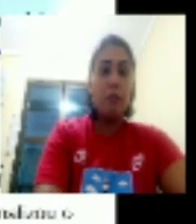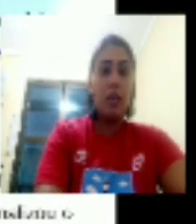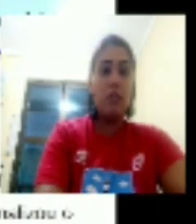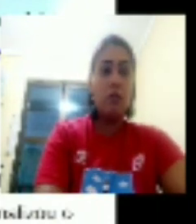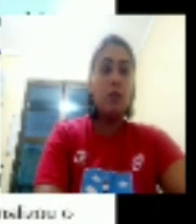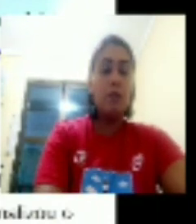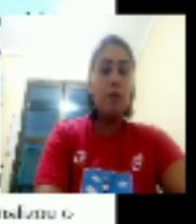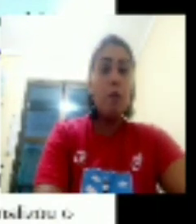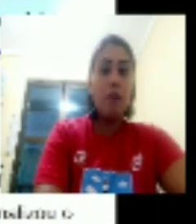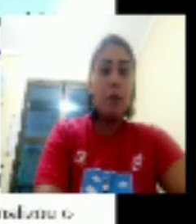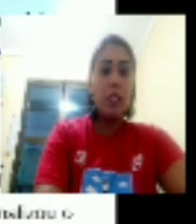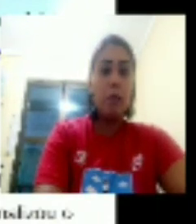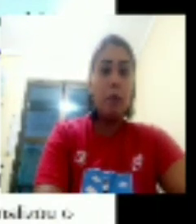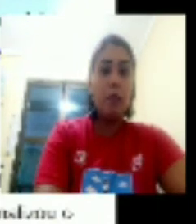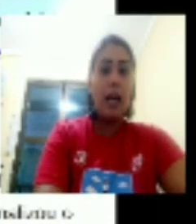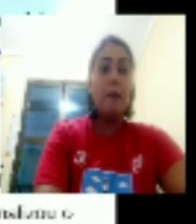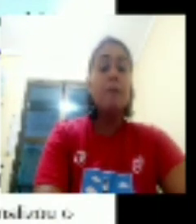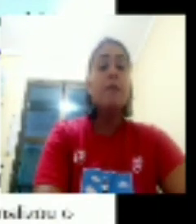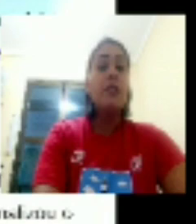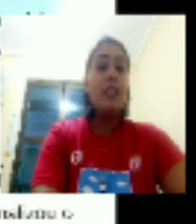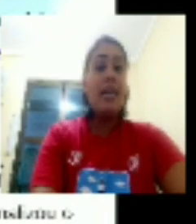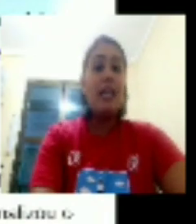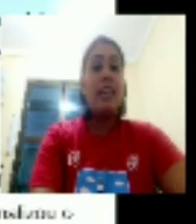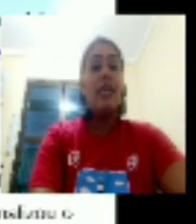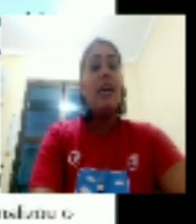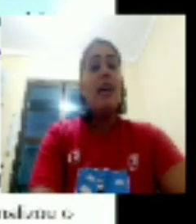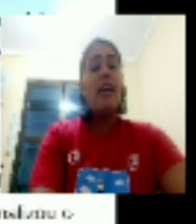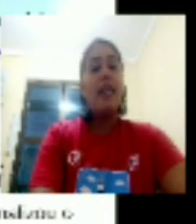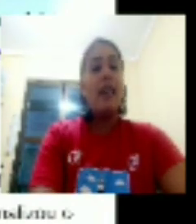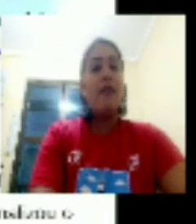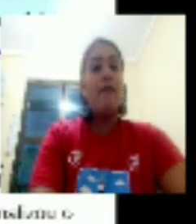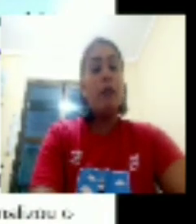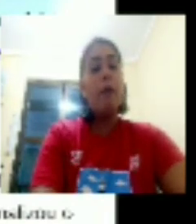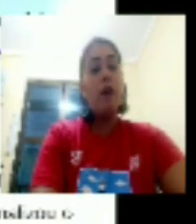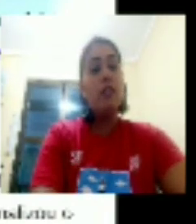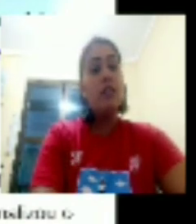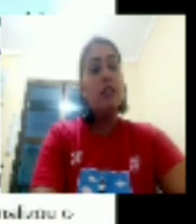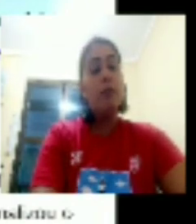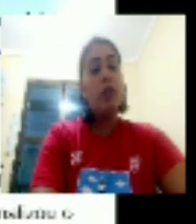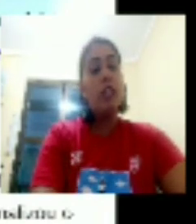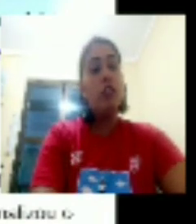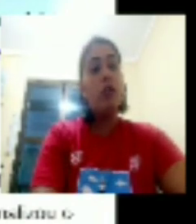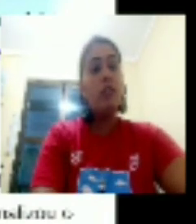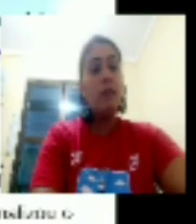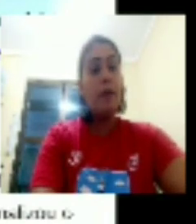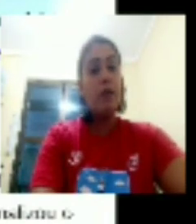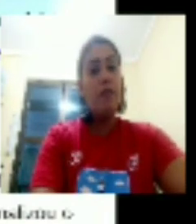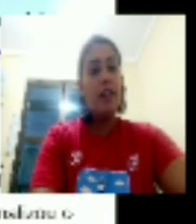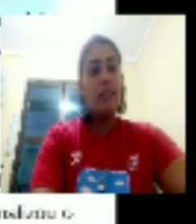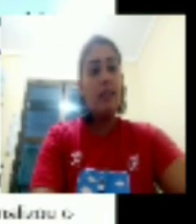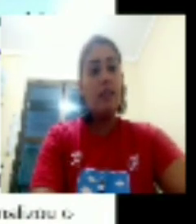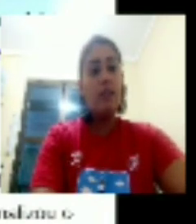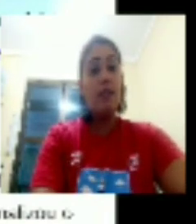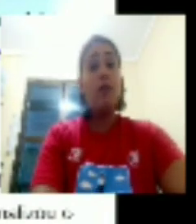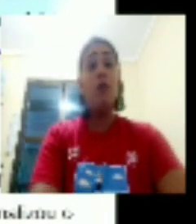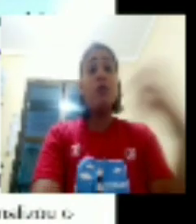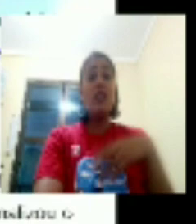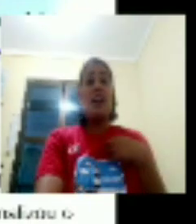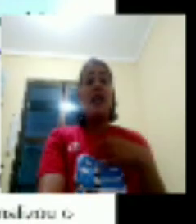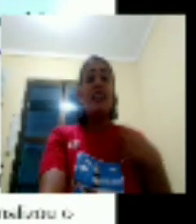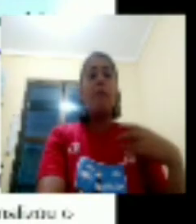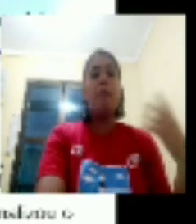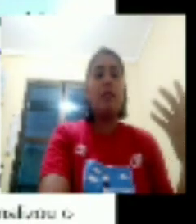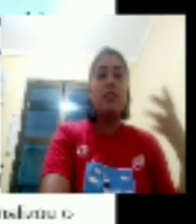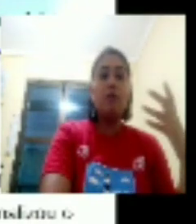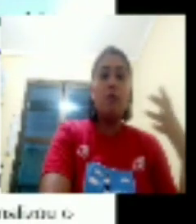um movimento popular. E aí foi importante porque trouxe para a Conferência Nacional o